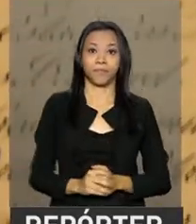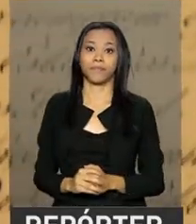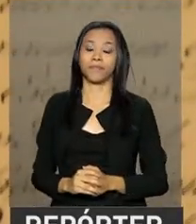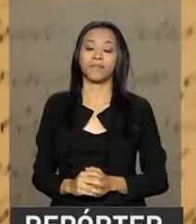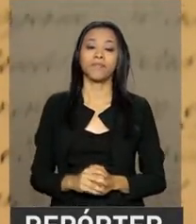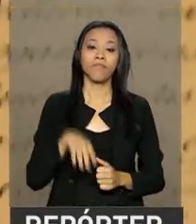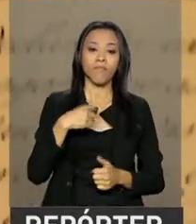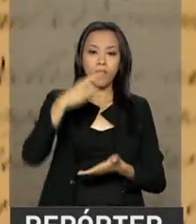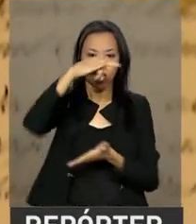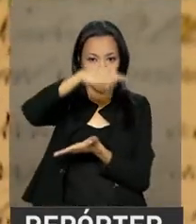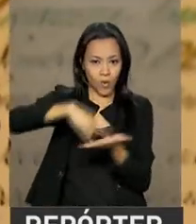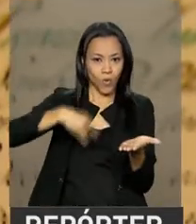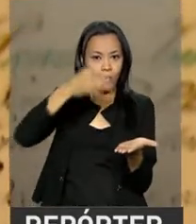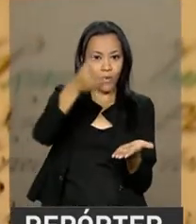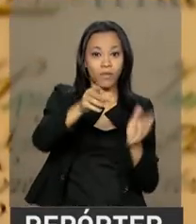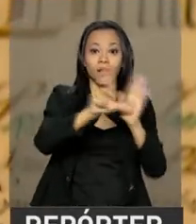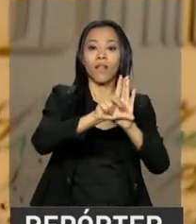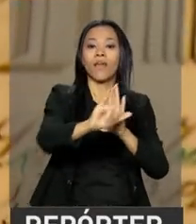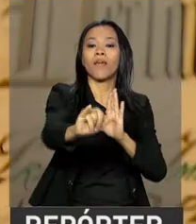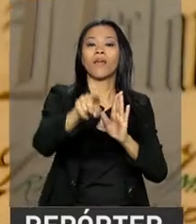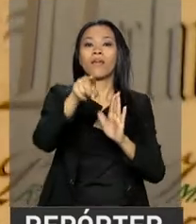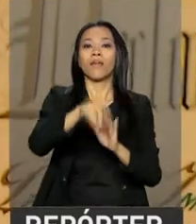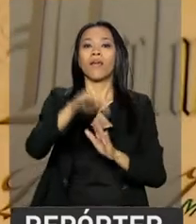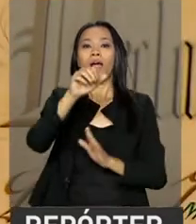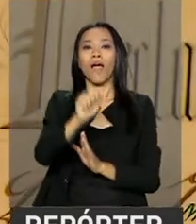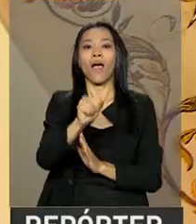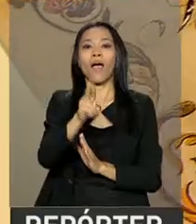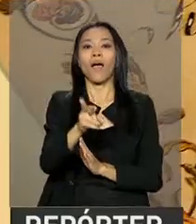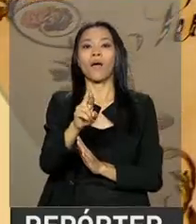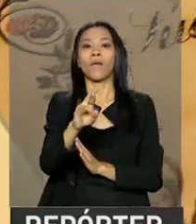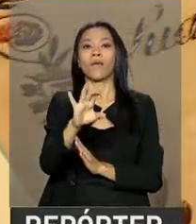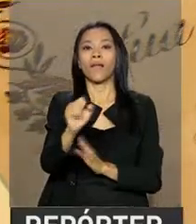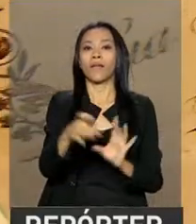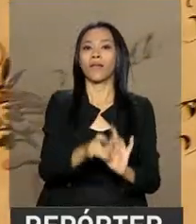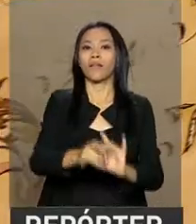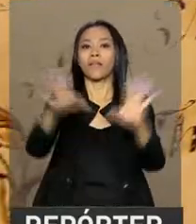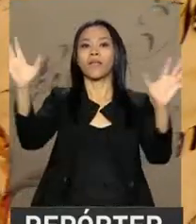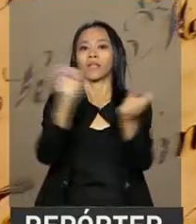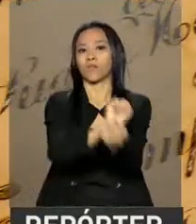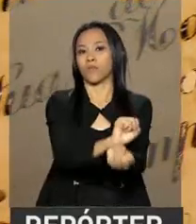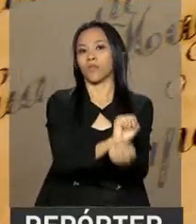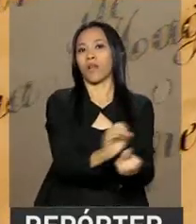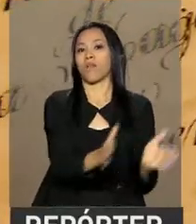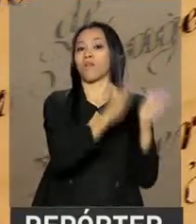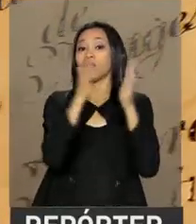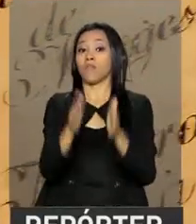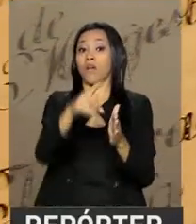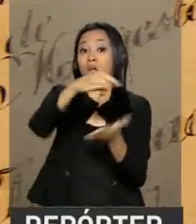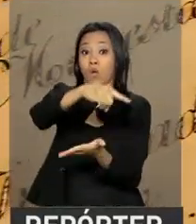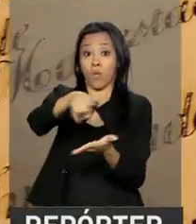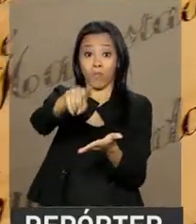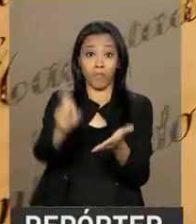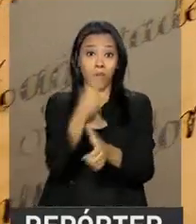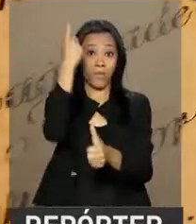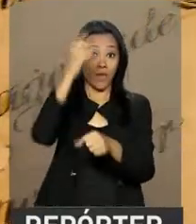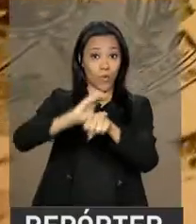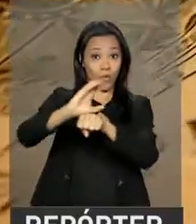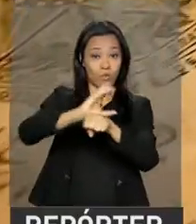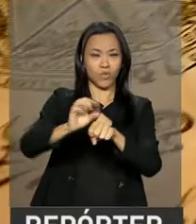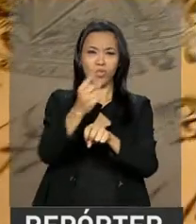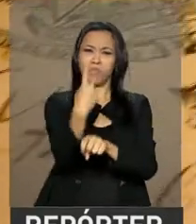documentos como a lei áurea que aboliu a escravidão no brasil a primeira constituição de 1824